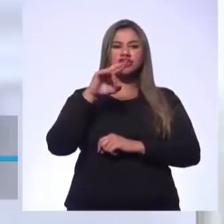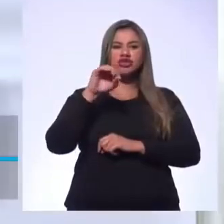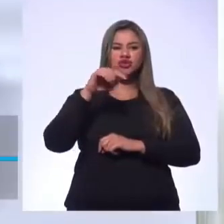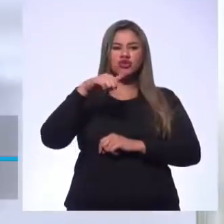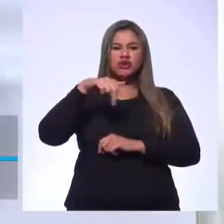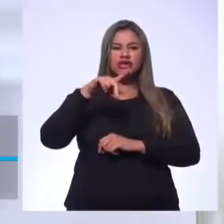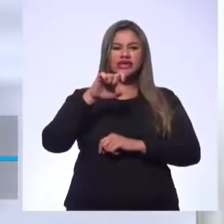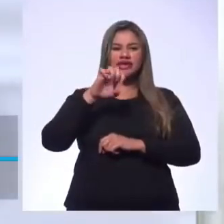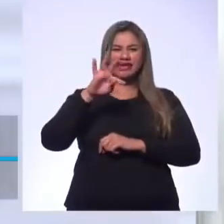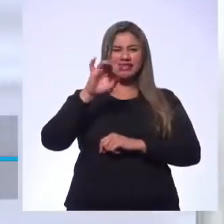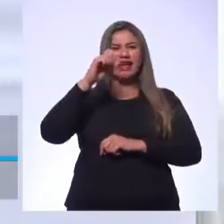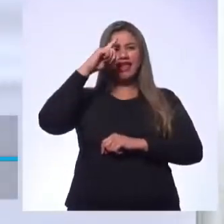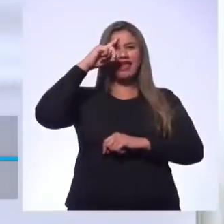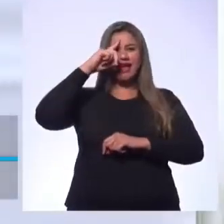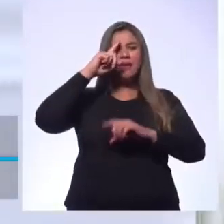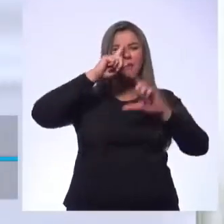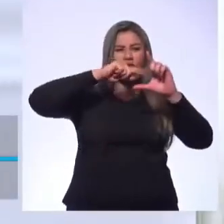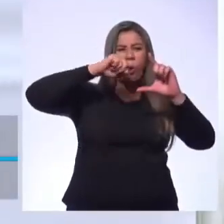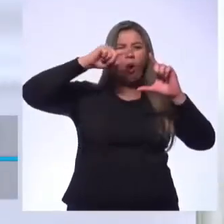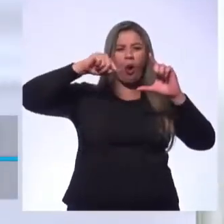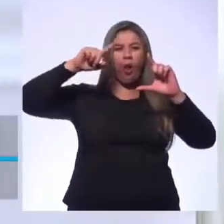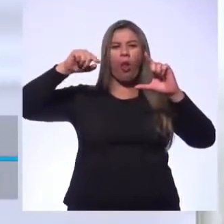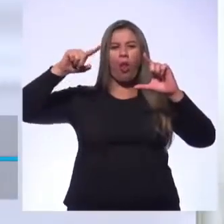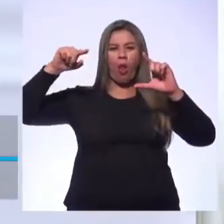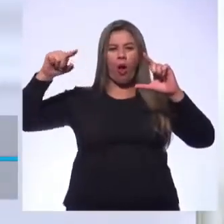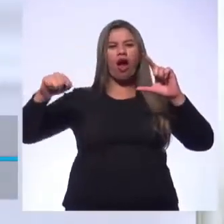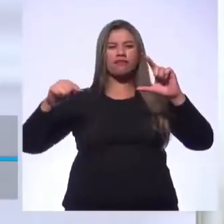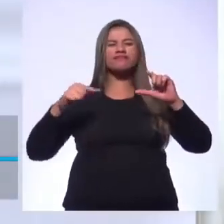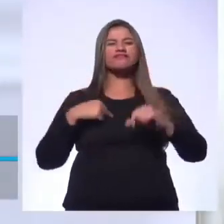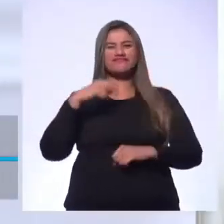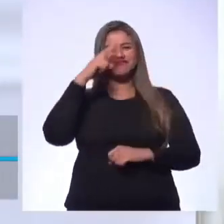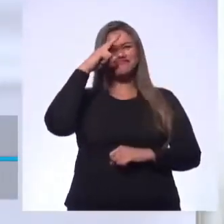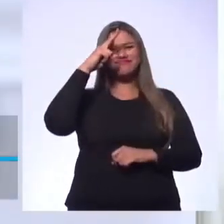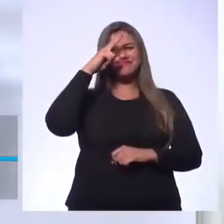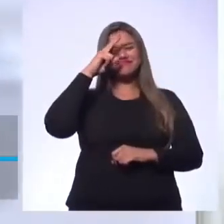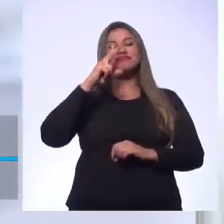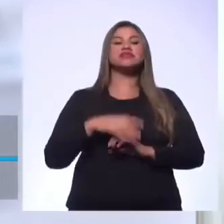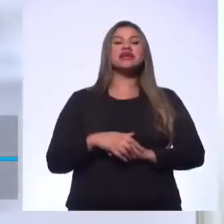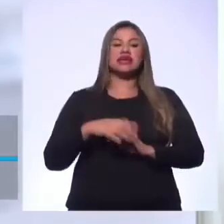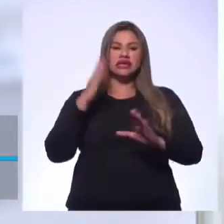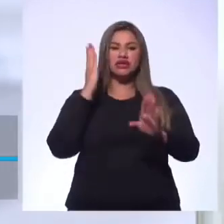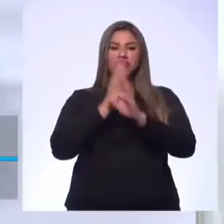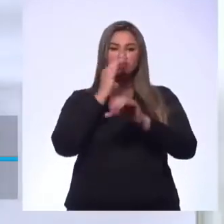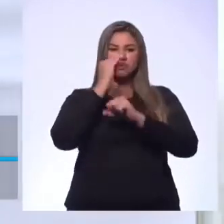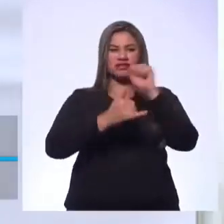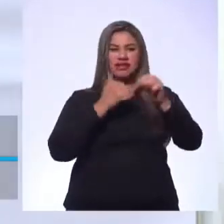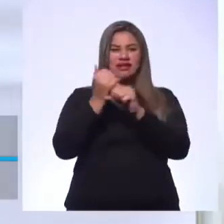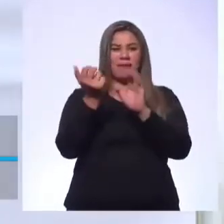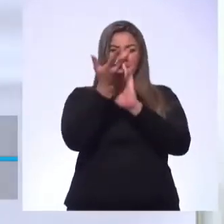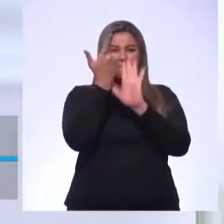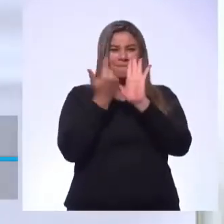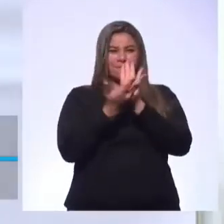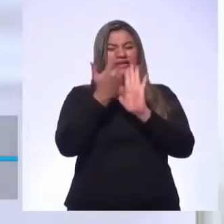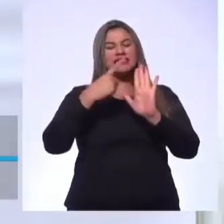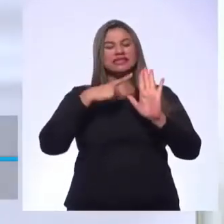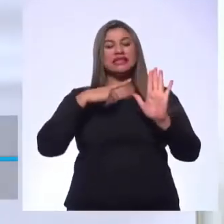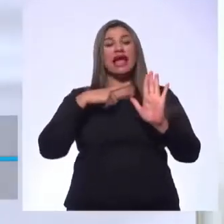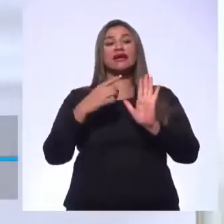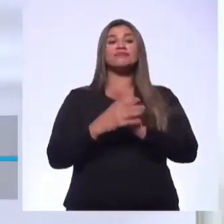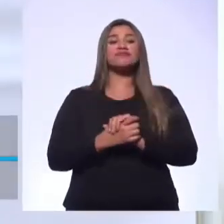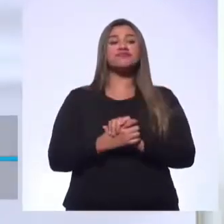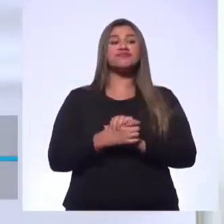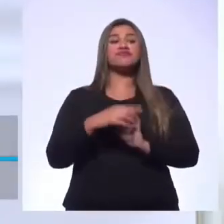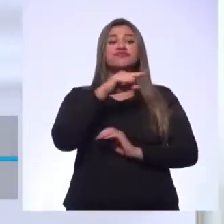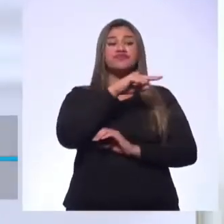que eu mostrei lá a figurinha, que fui eu que desenhei, então não é a melhor figura, vocês encontram melhores na internet e tal. Mas, o que você